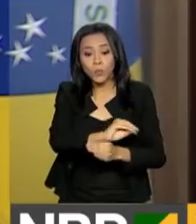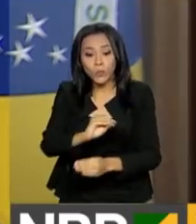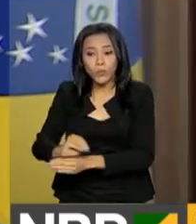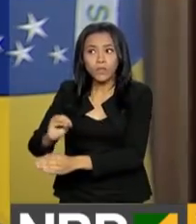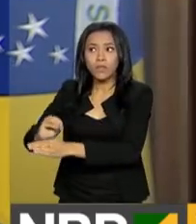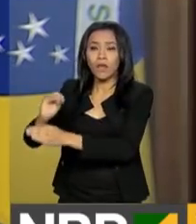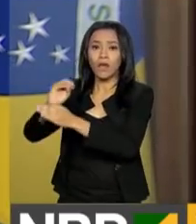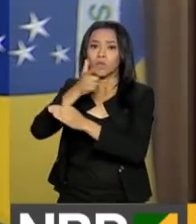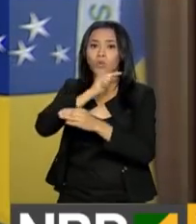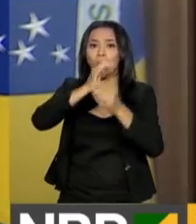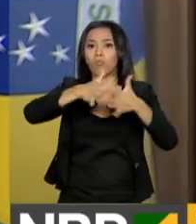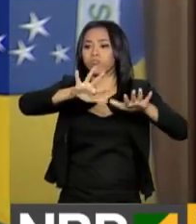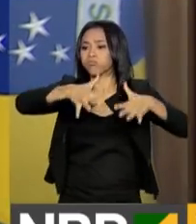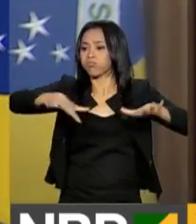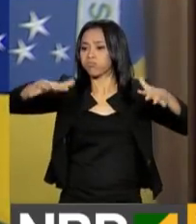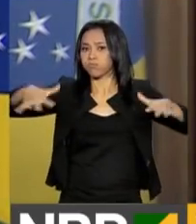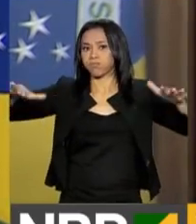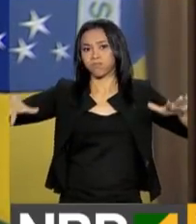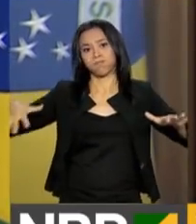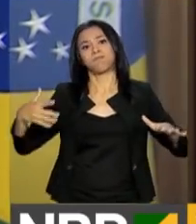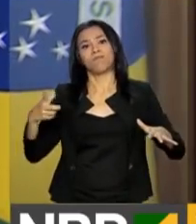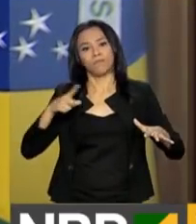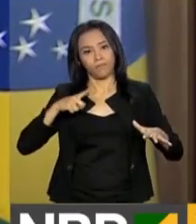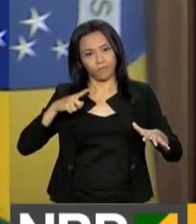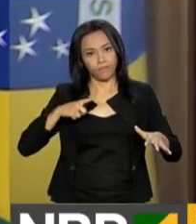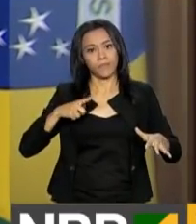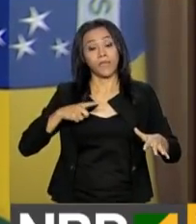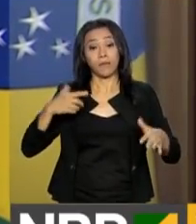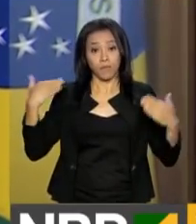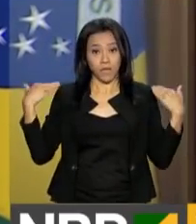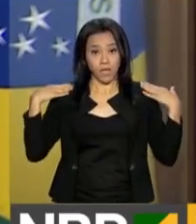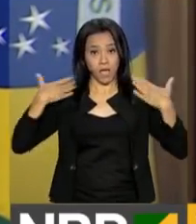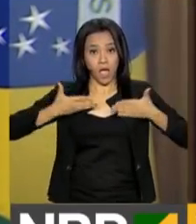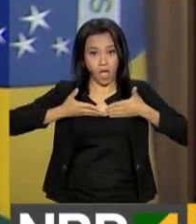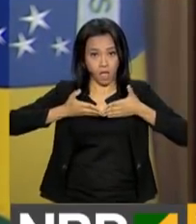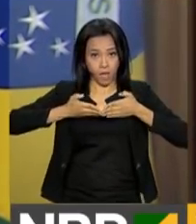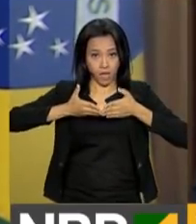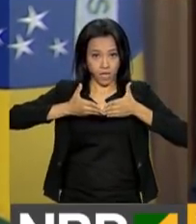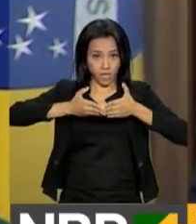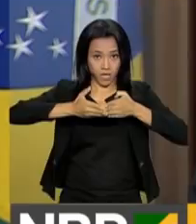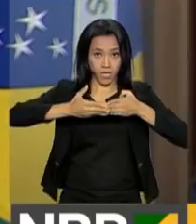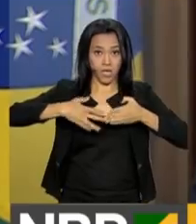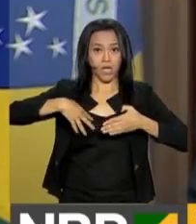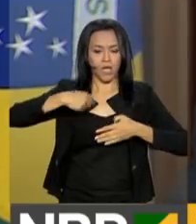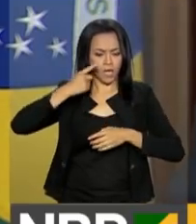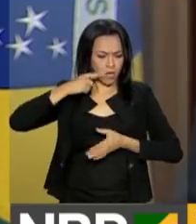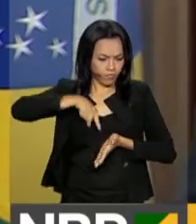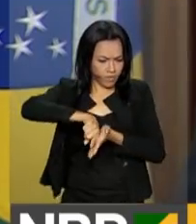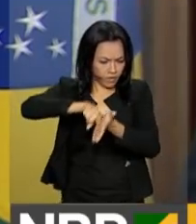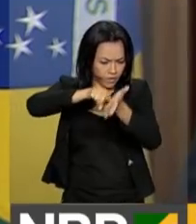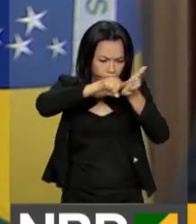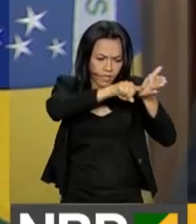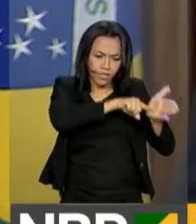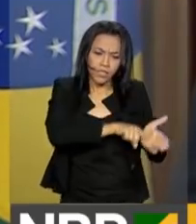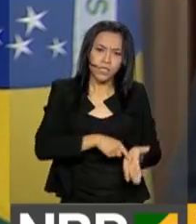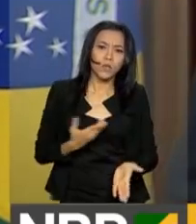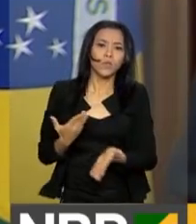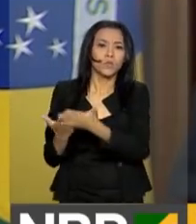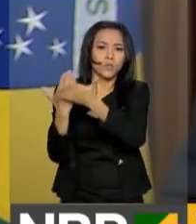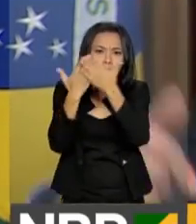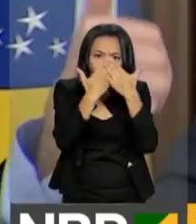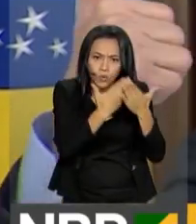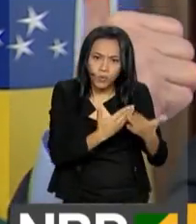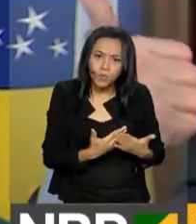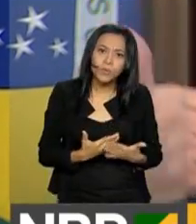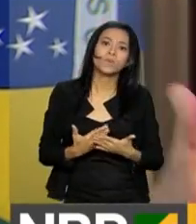reserva marinha e outro local com a presença da marinha que concordou realizou os estudos etc de fora parte